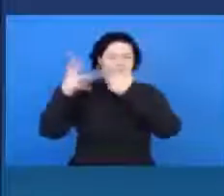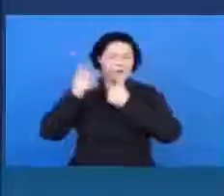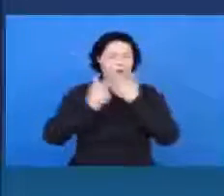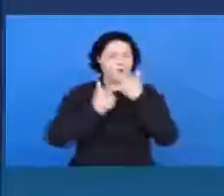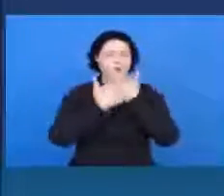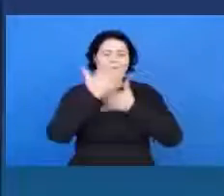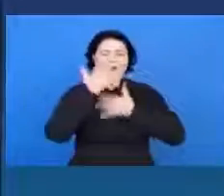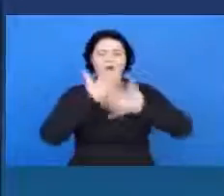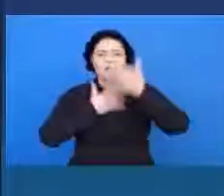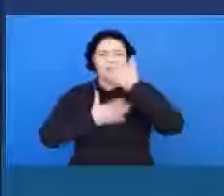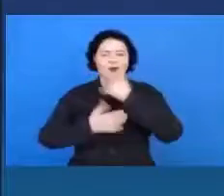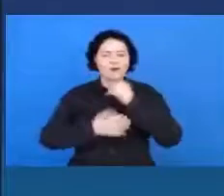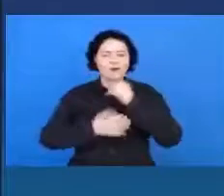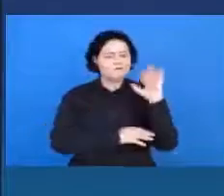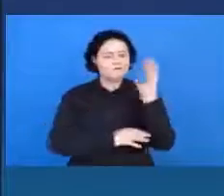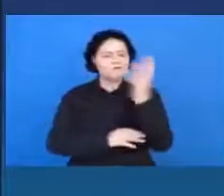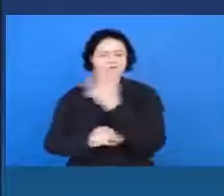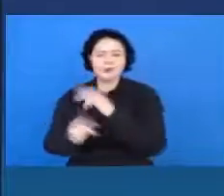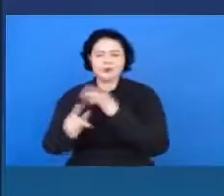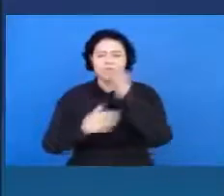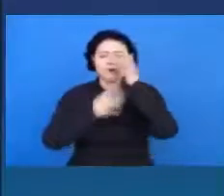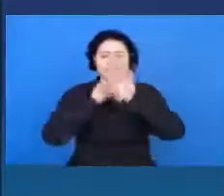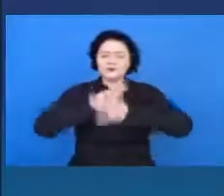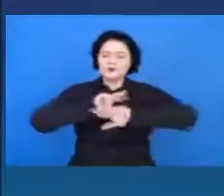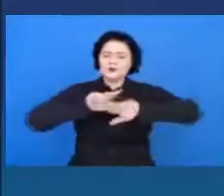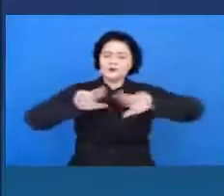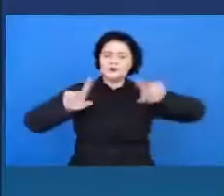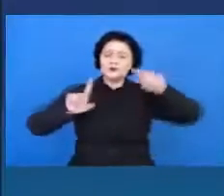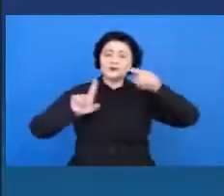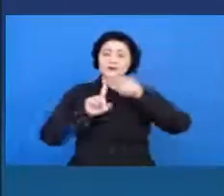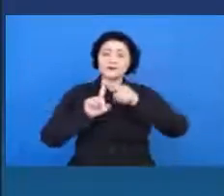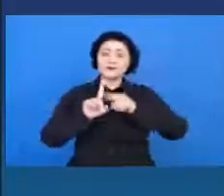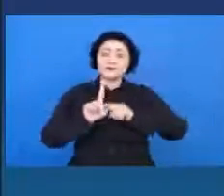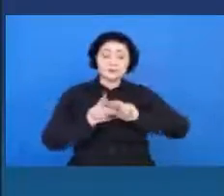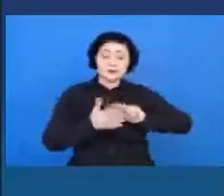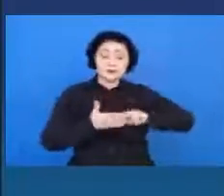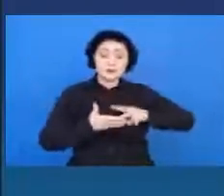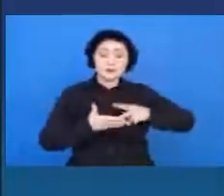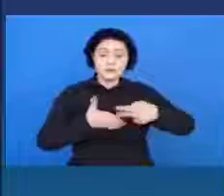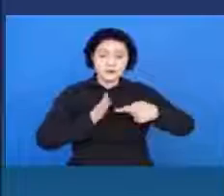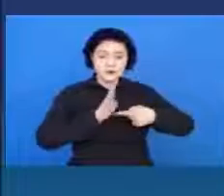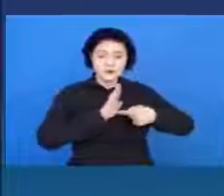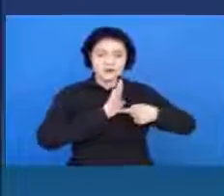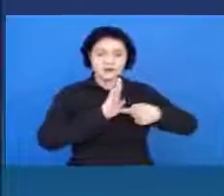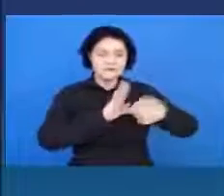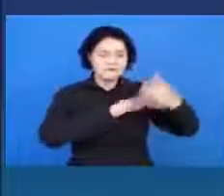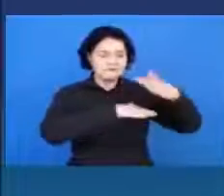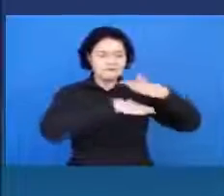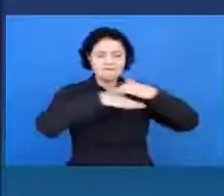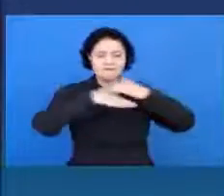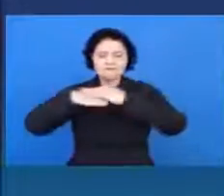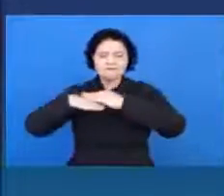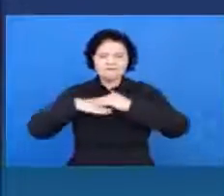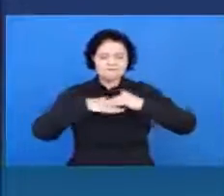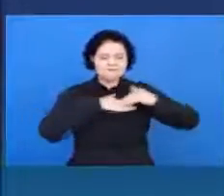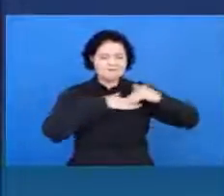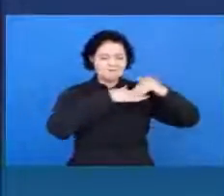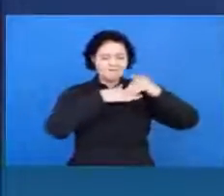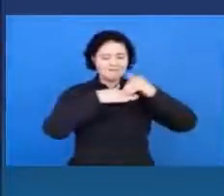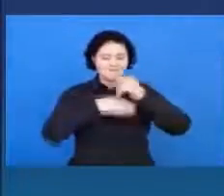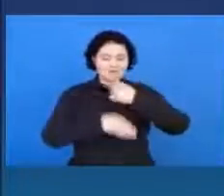girassóis Lírios rosas e Margaridas traduzem o carinho Divino por todos nós